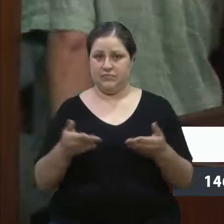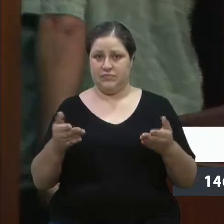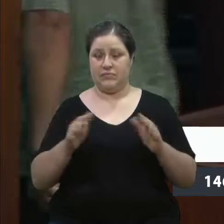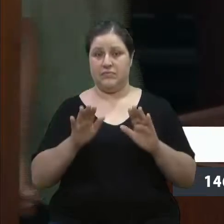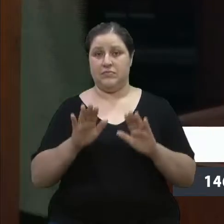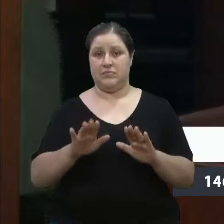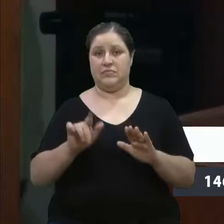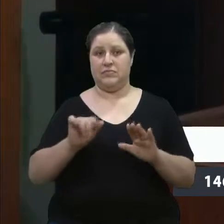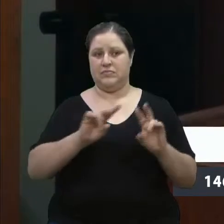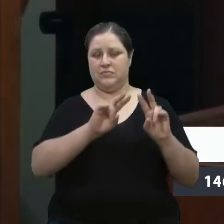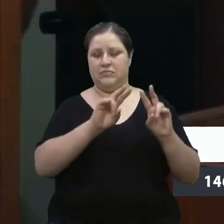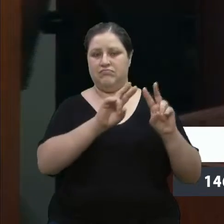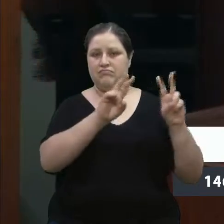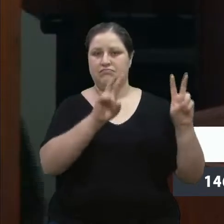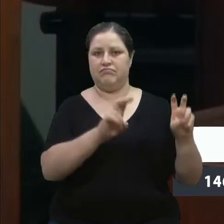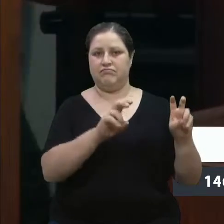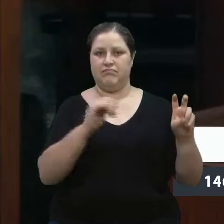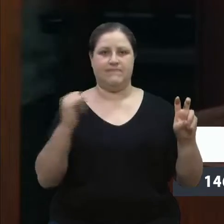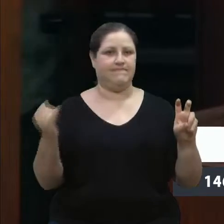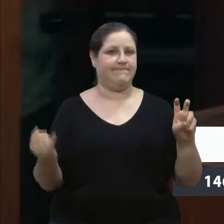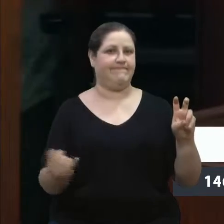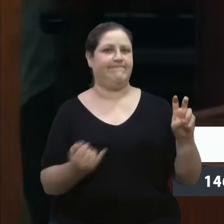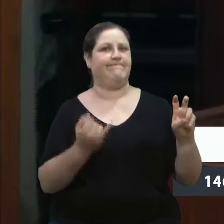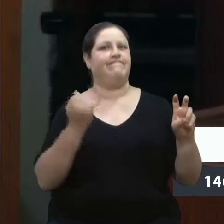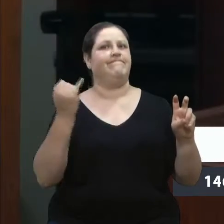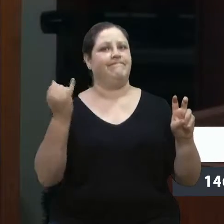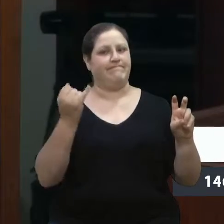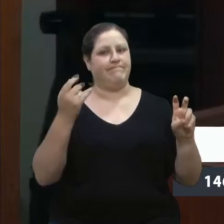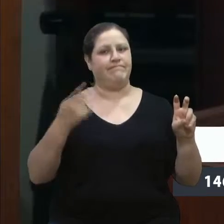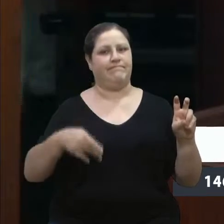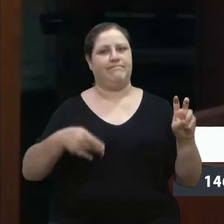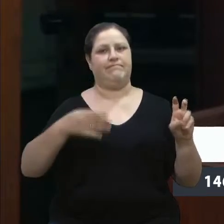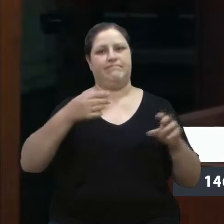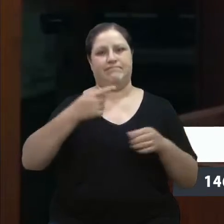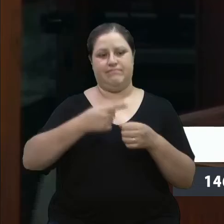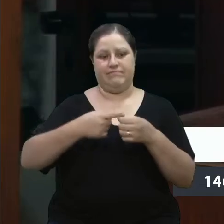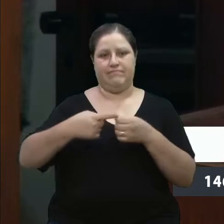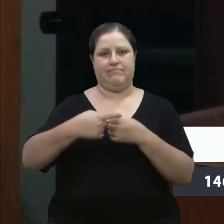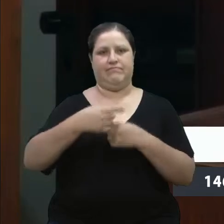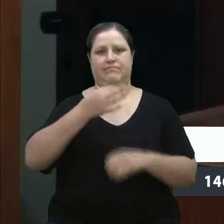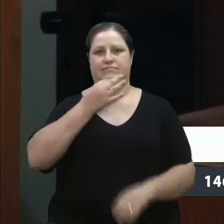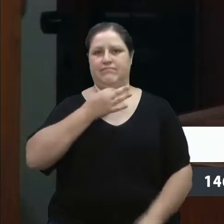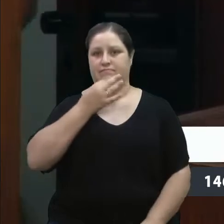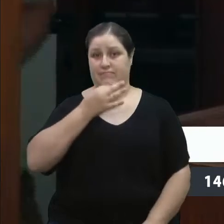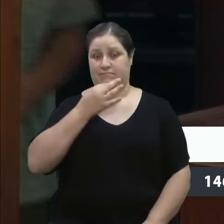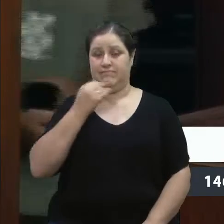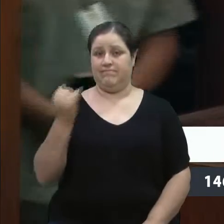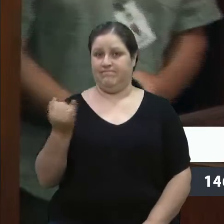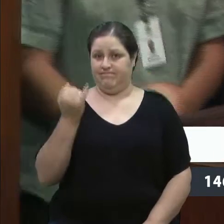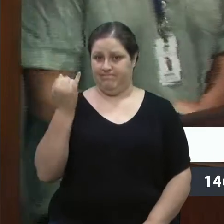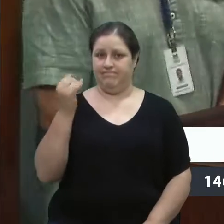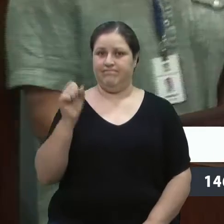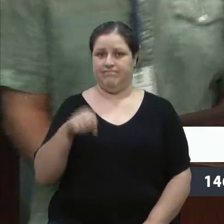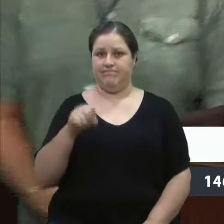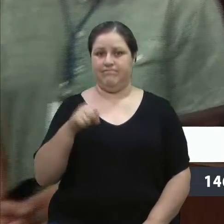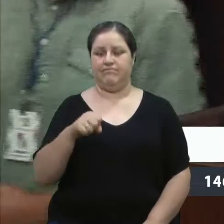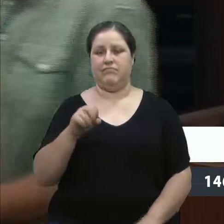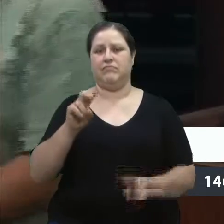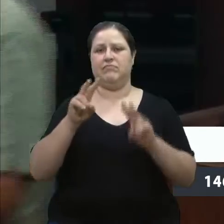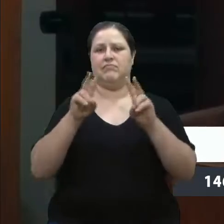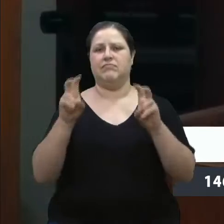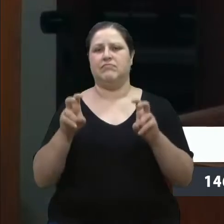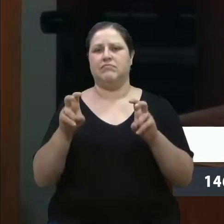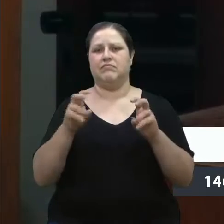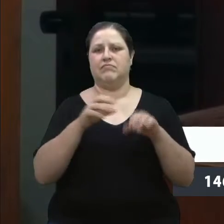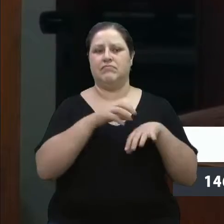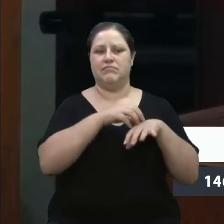tema de total relevância para a cidade de Caxias do Sul, que diz respeito ao